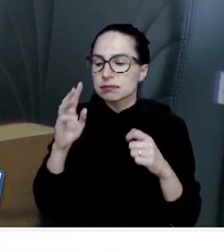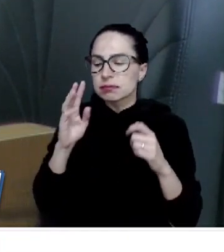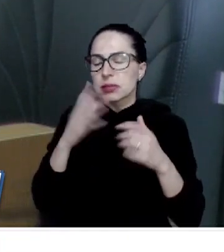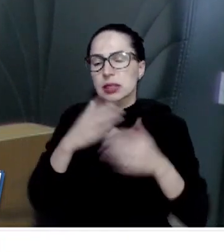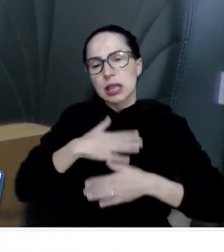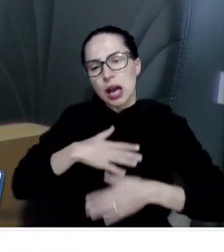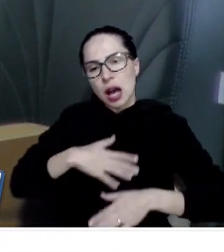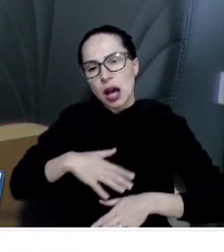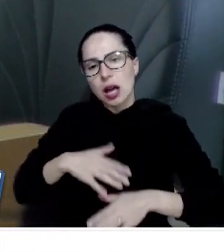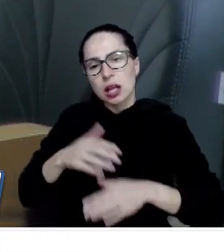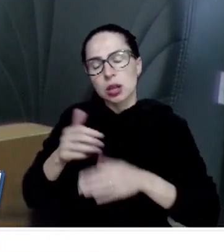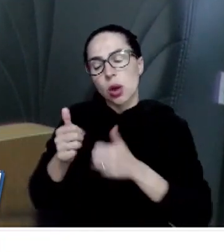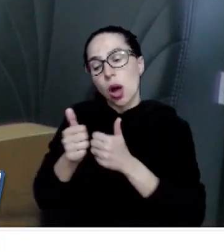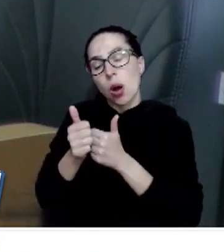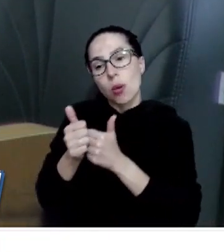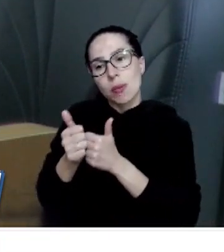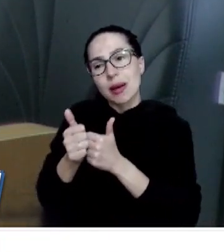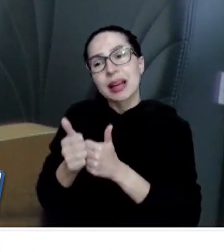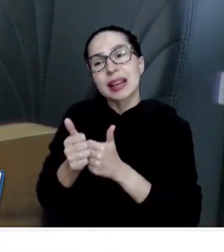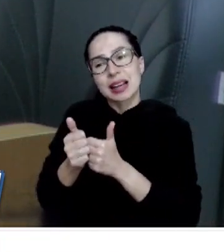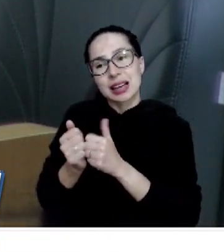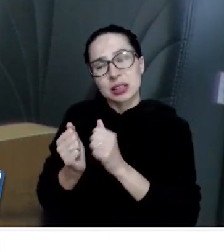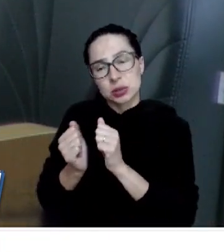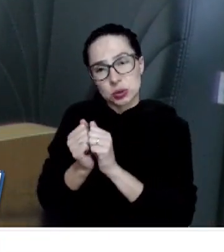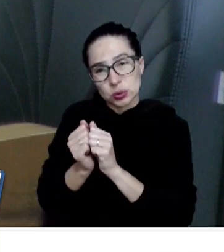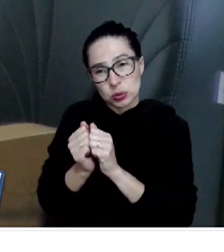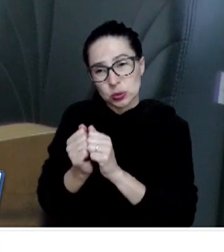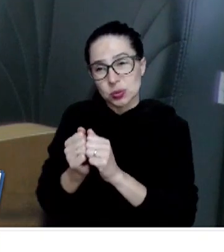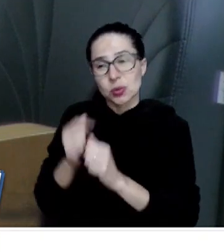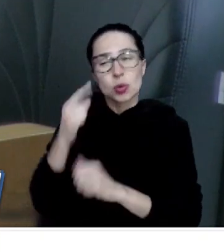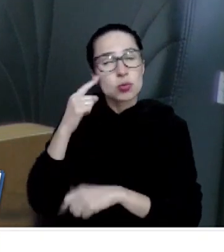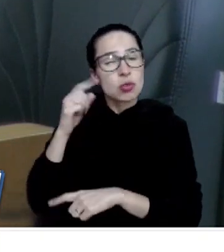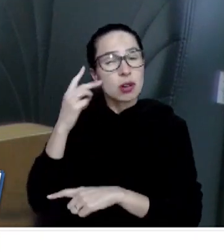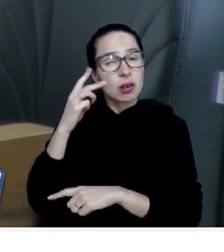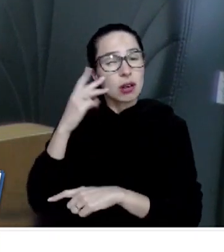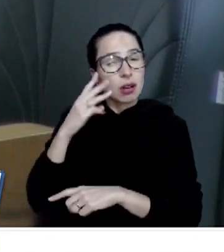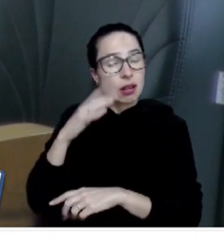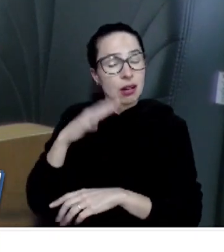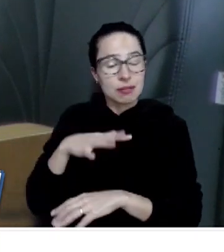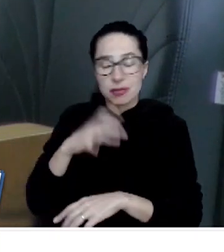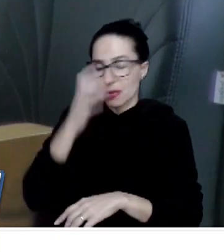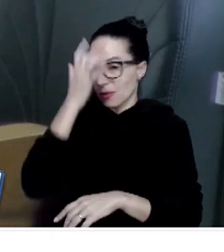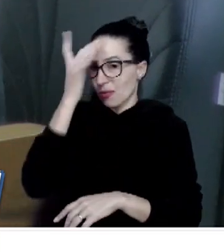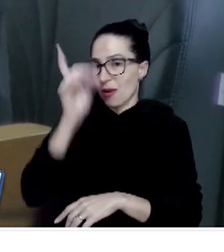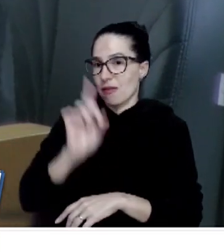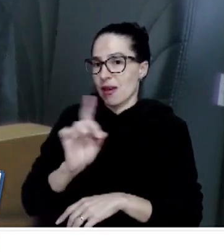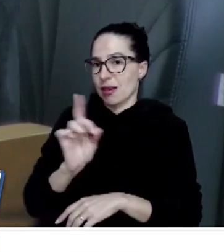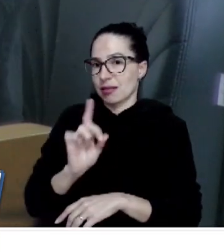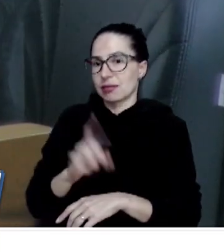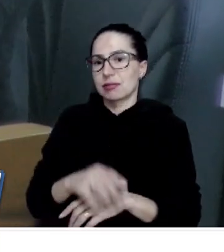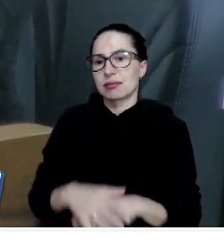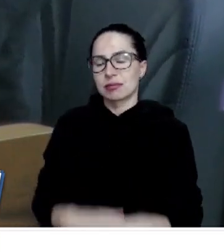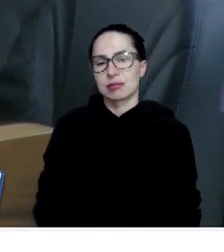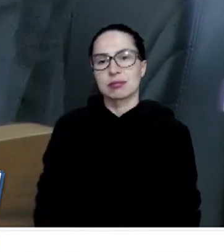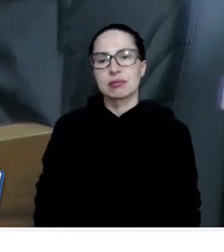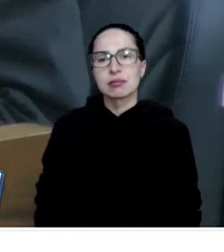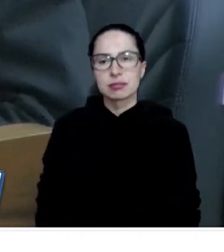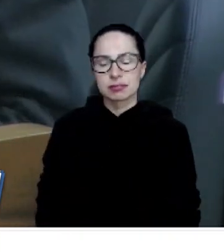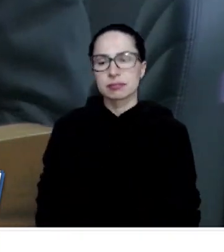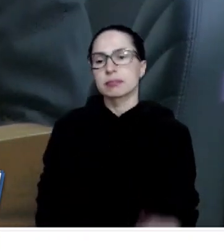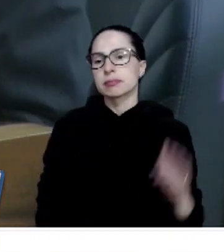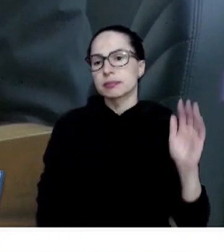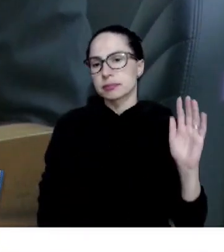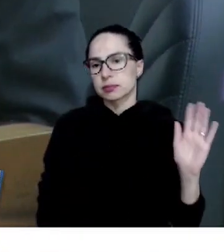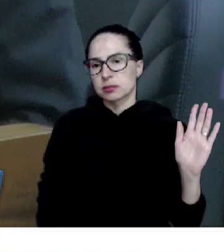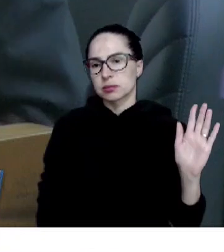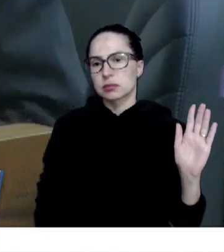porque acompanhar ali e ficar muitos dias numa unidade de saúde não é fácil para ninguém. Peço a palavra. Uma